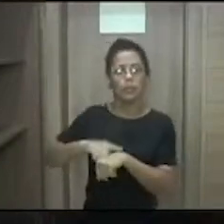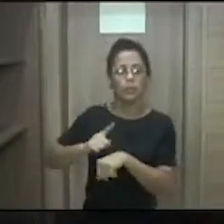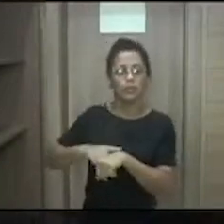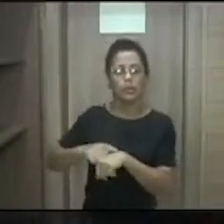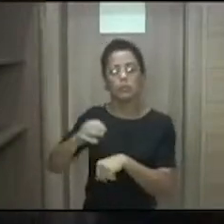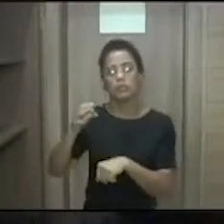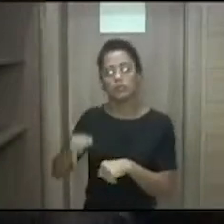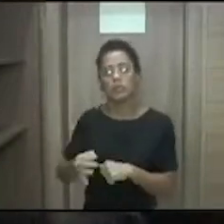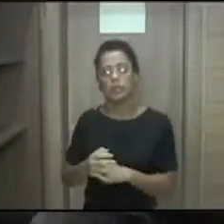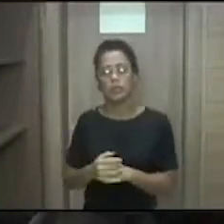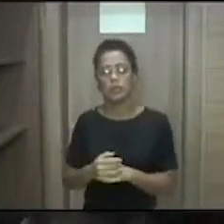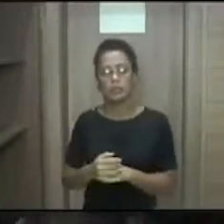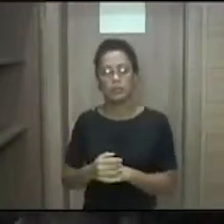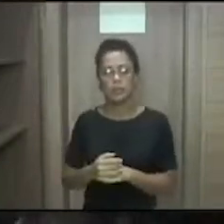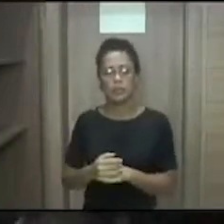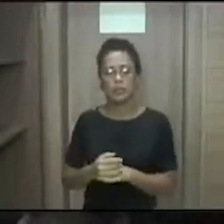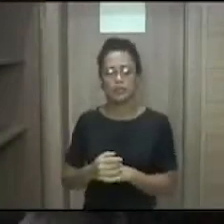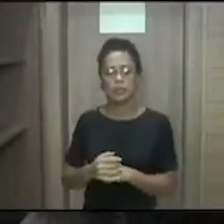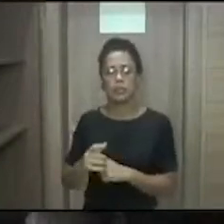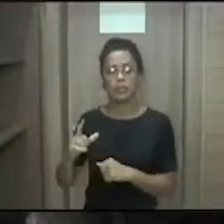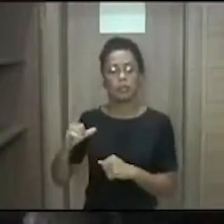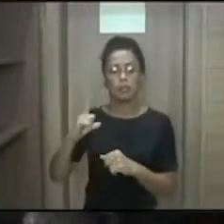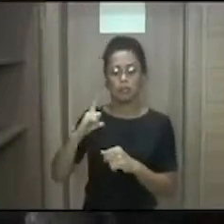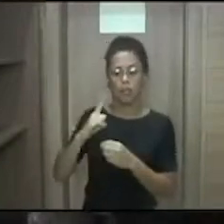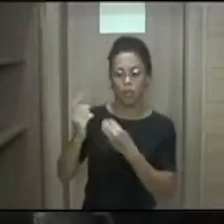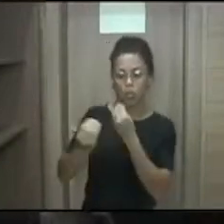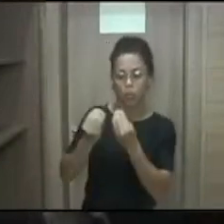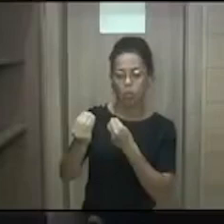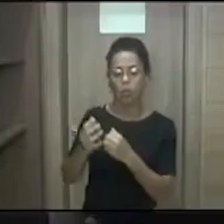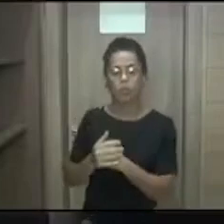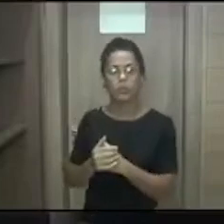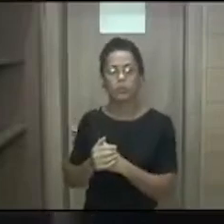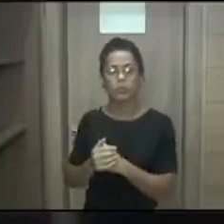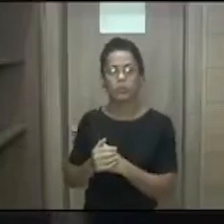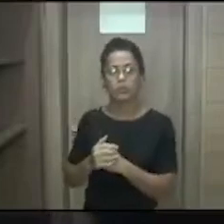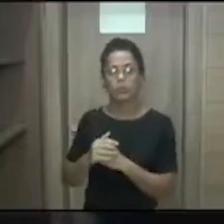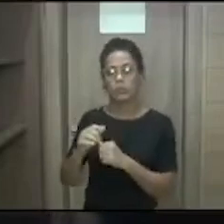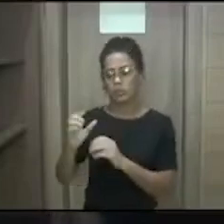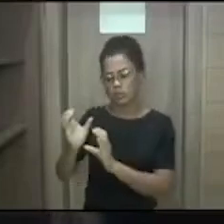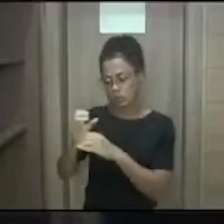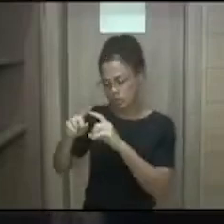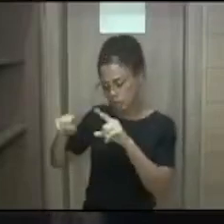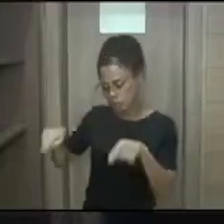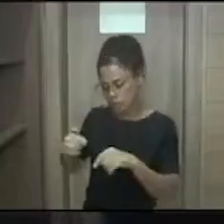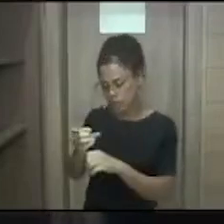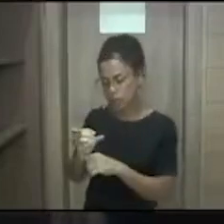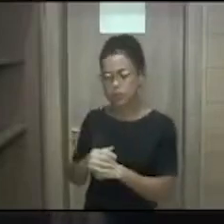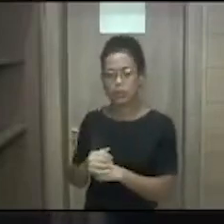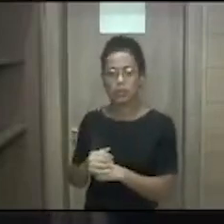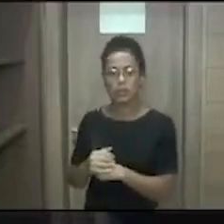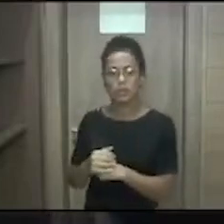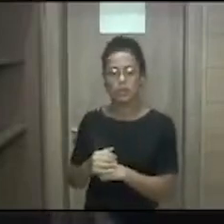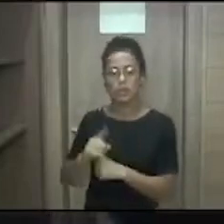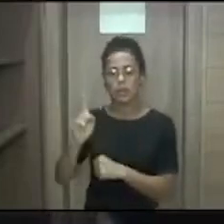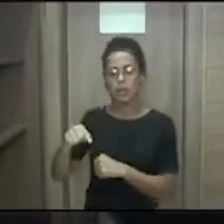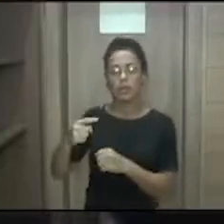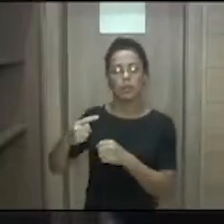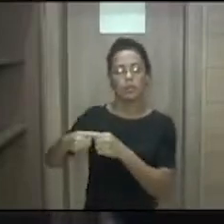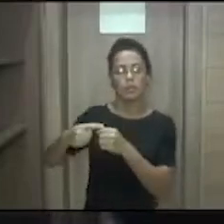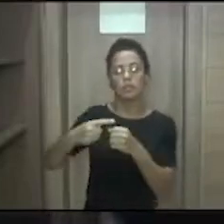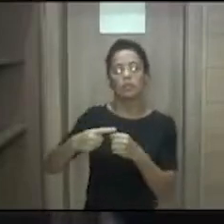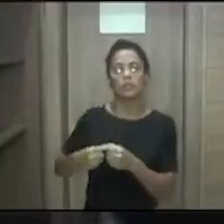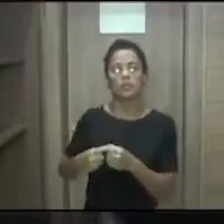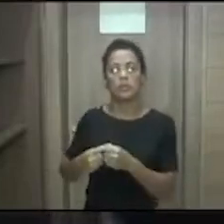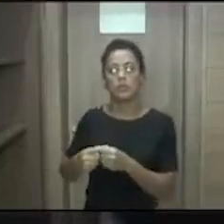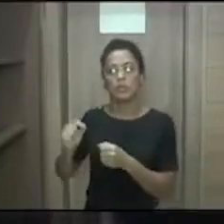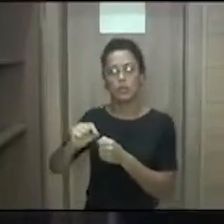prótese, delimitando onde faz a moldagem, quais são as etapas laboratoriais, eles eram municípios que faziam, né,